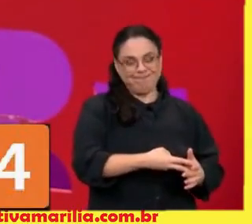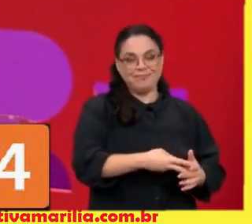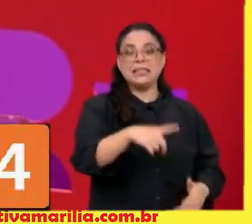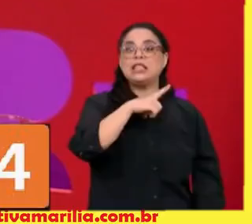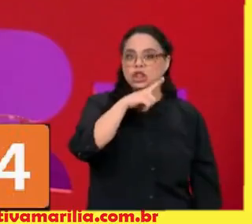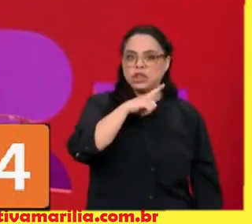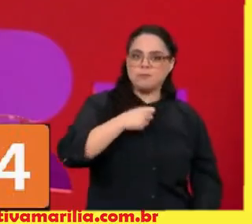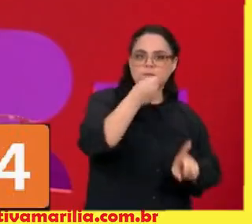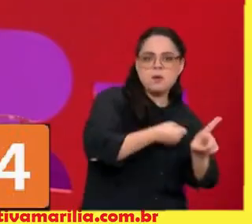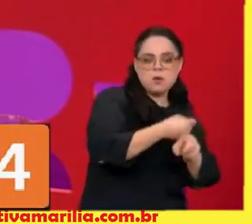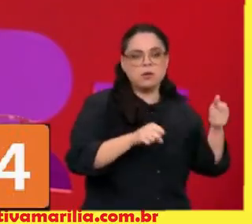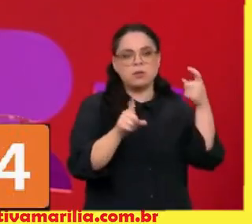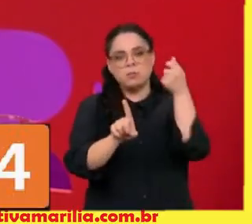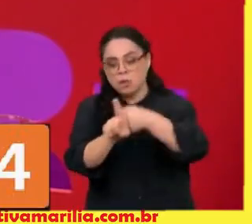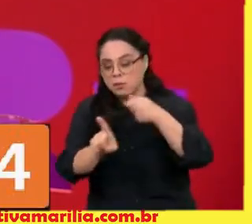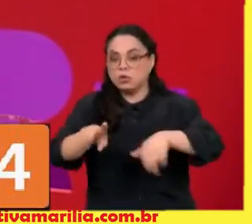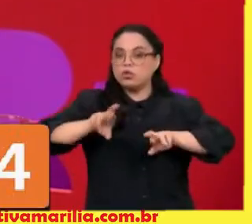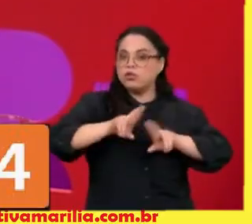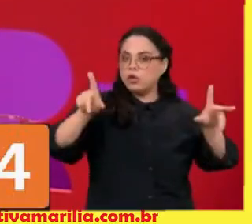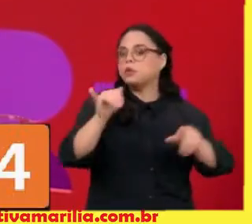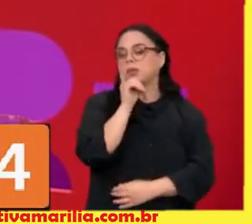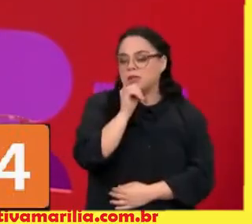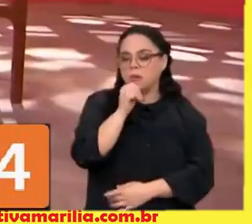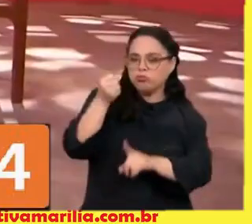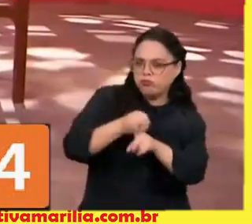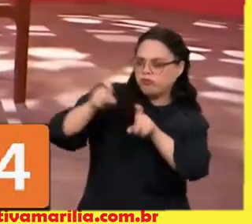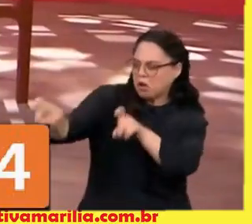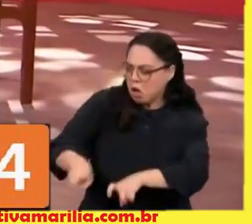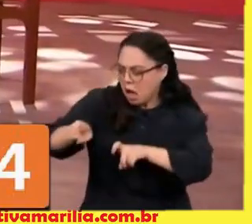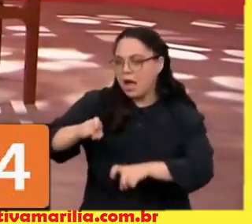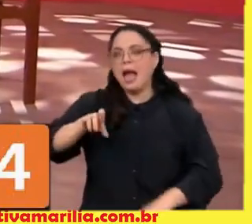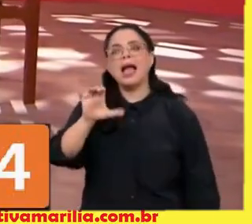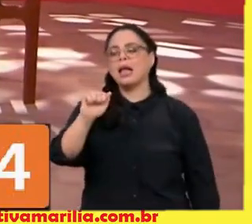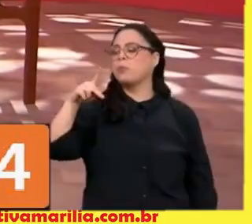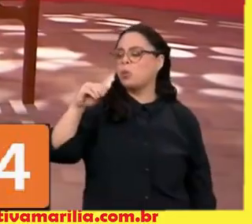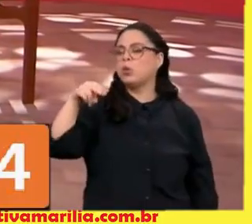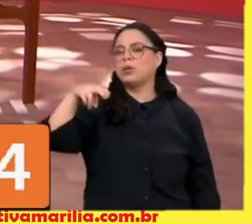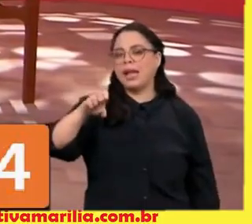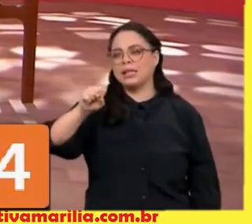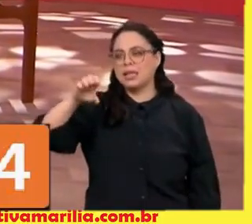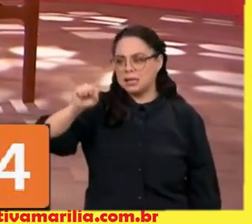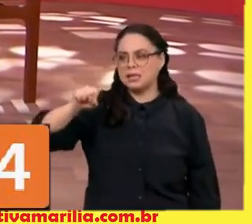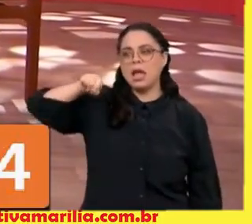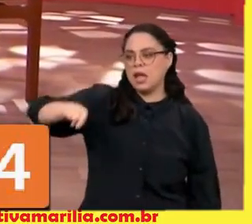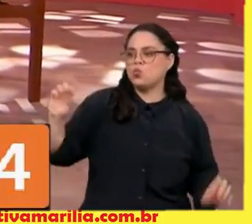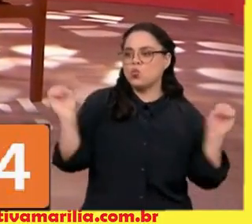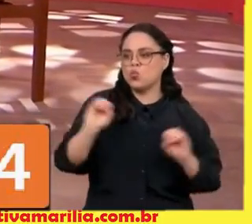lutas camponesas, Sim. né? Mas os indígenas têm uma coisa muito interessante. Eles não estavam contra a ditadura,